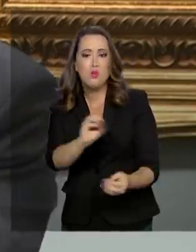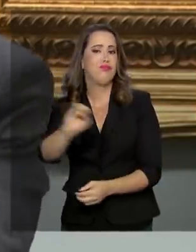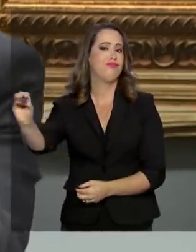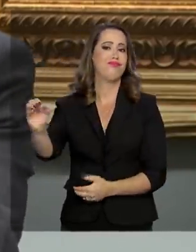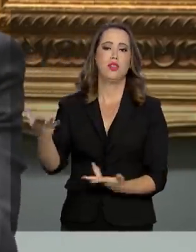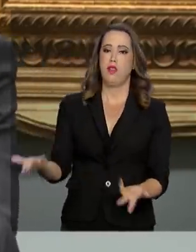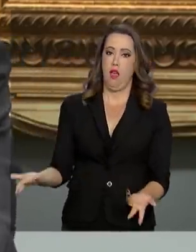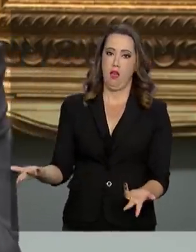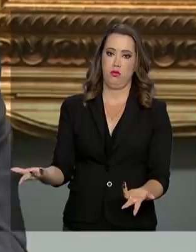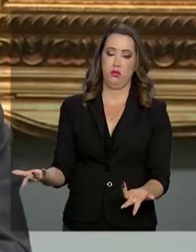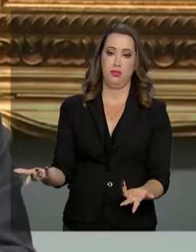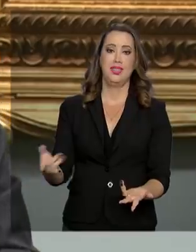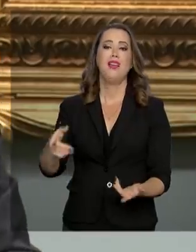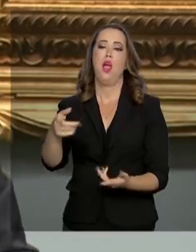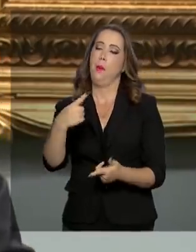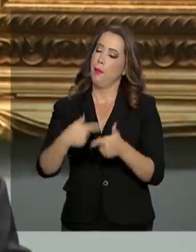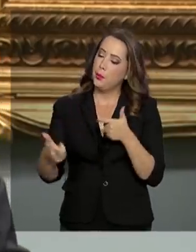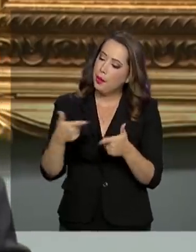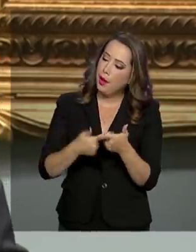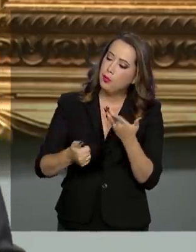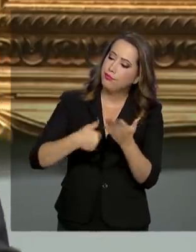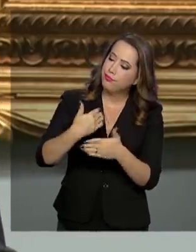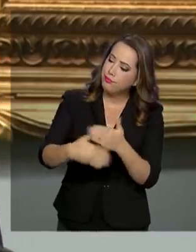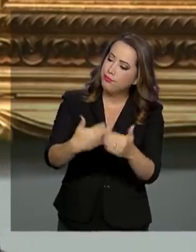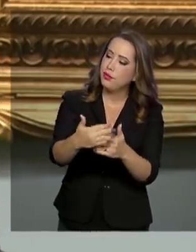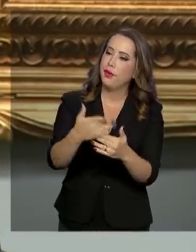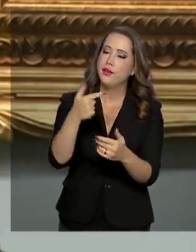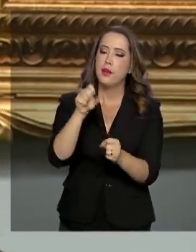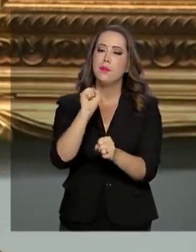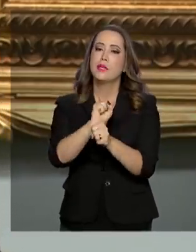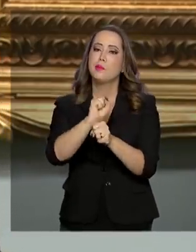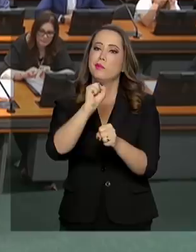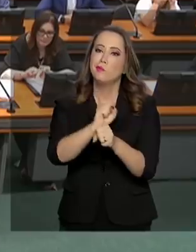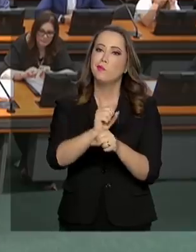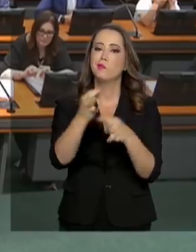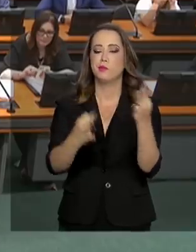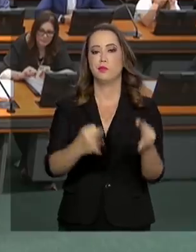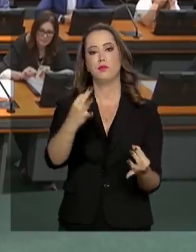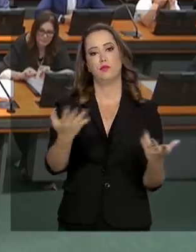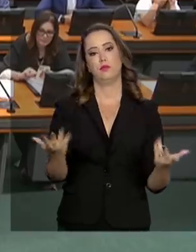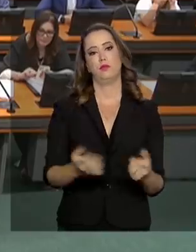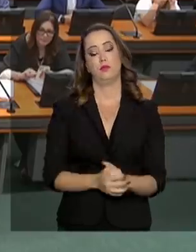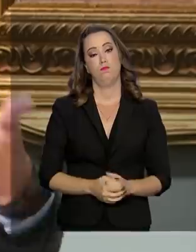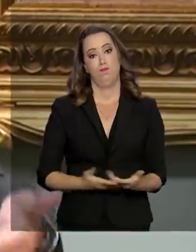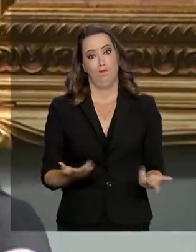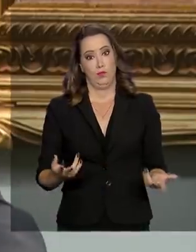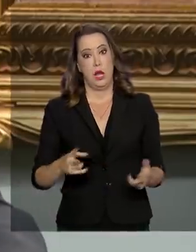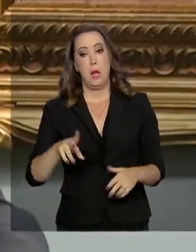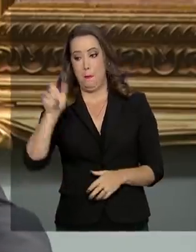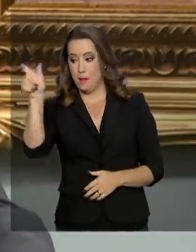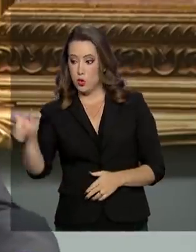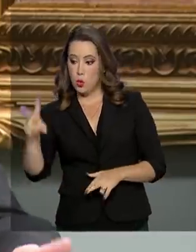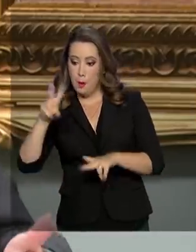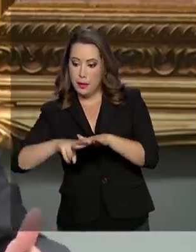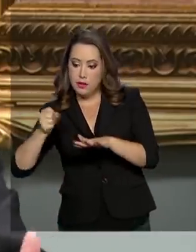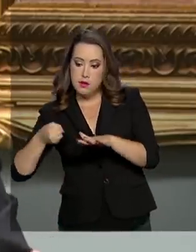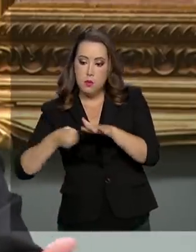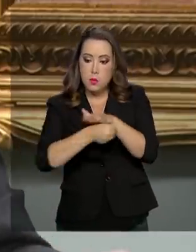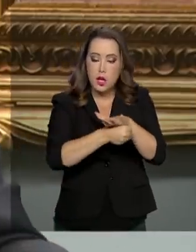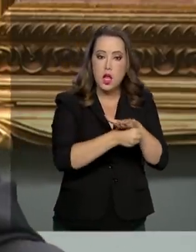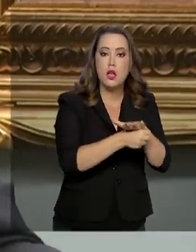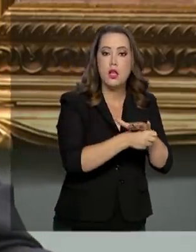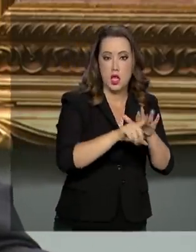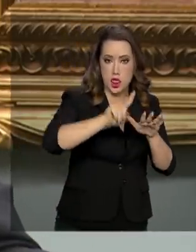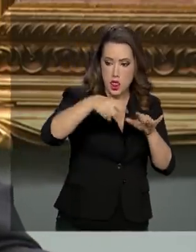e gera um círculo vicioso de procrastinação da justiça a prisão após o julgamento